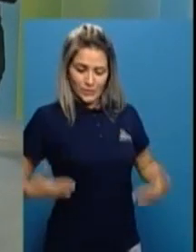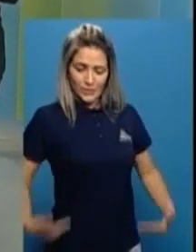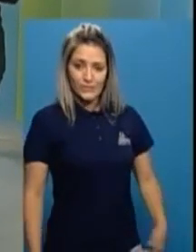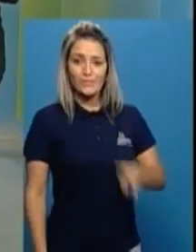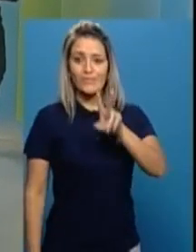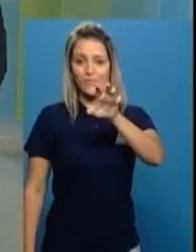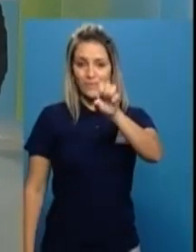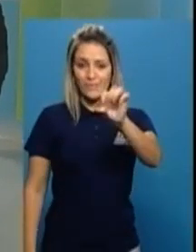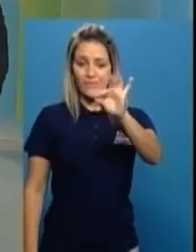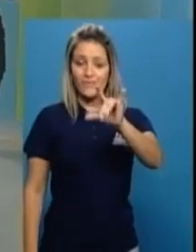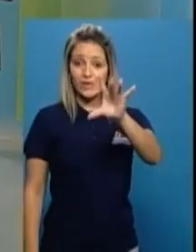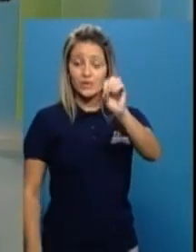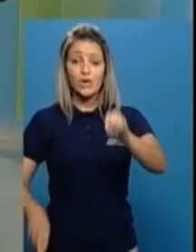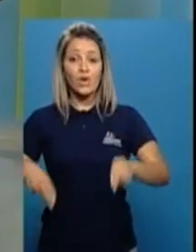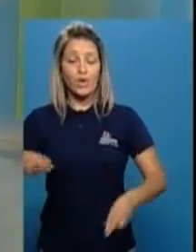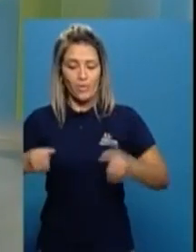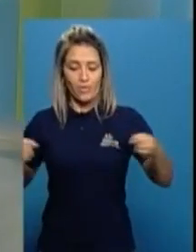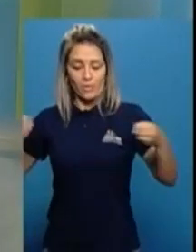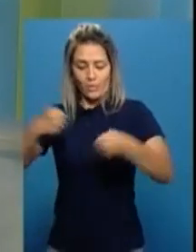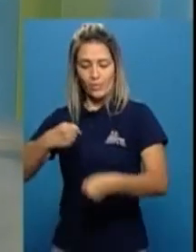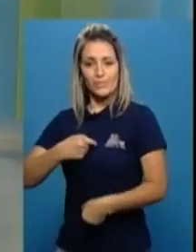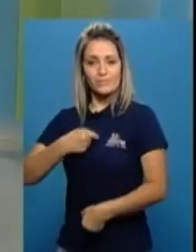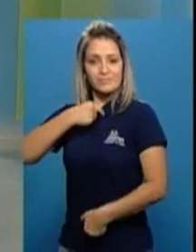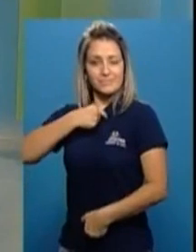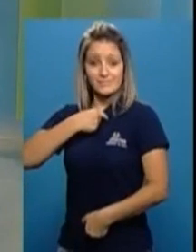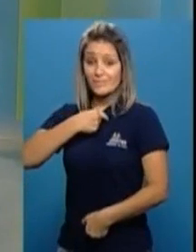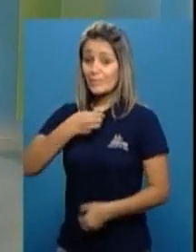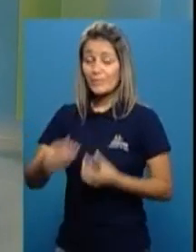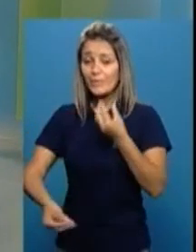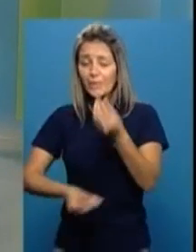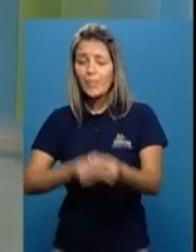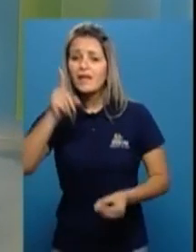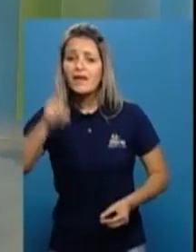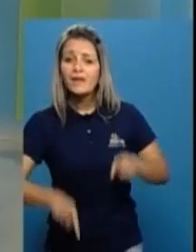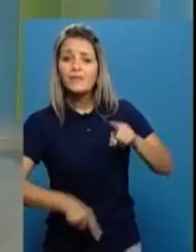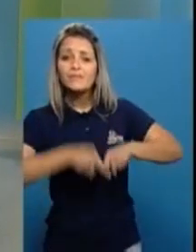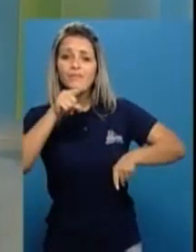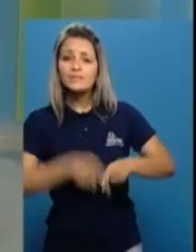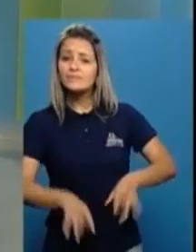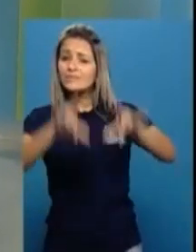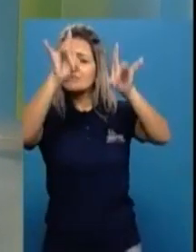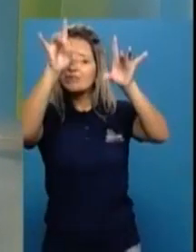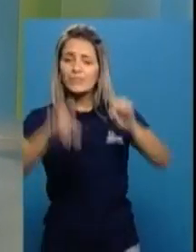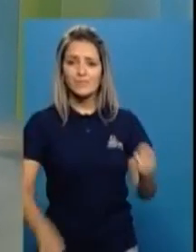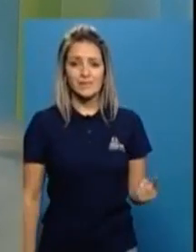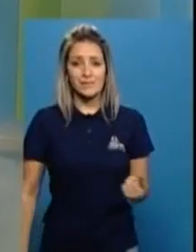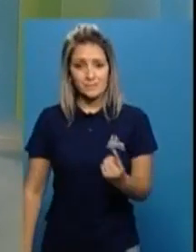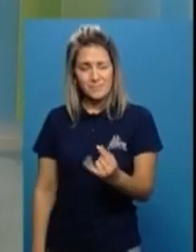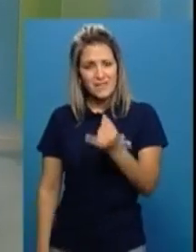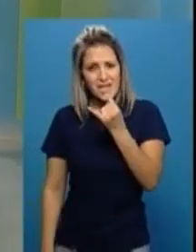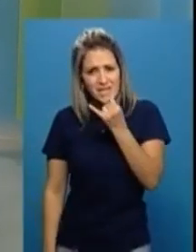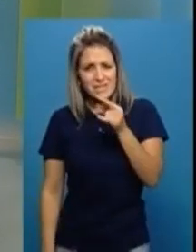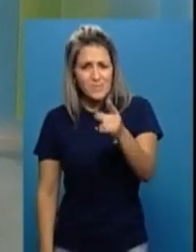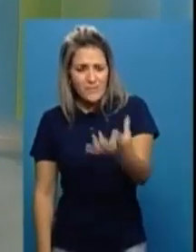costureira, ou um terno por um alfaiate, eles são produtos exclusivos, ninguém vai querer sair vestido